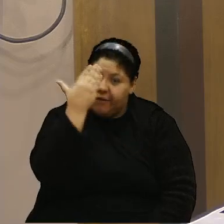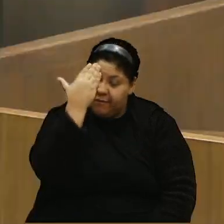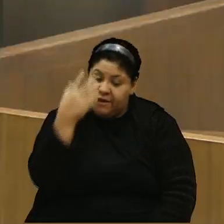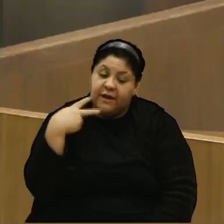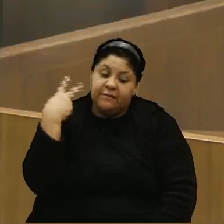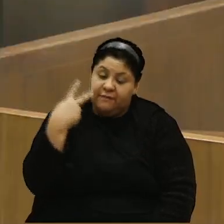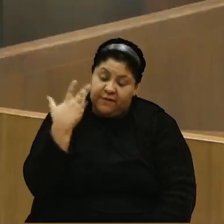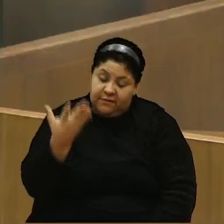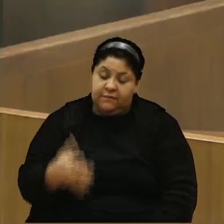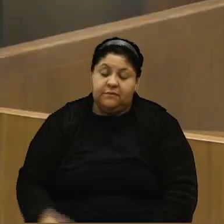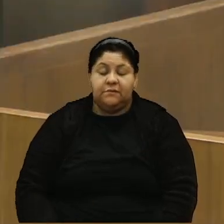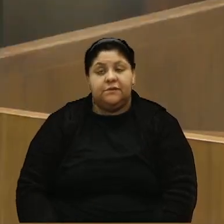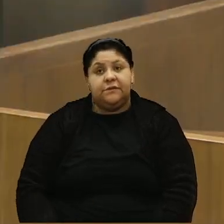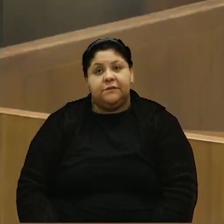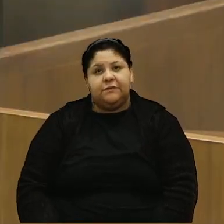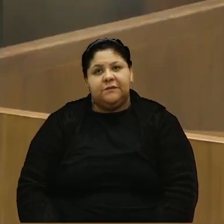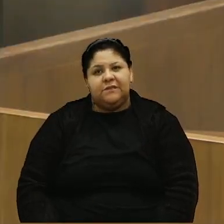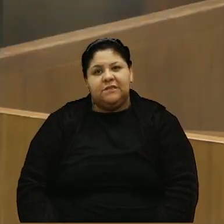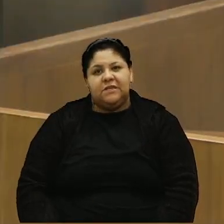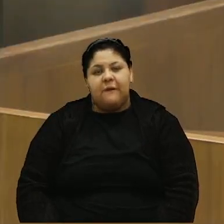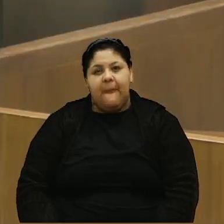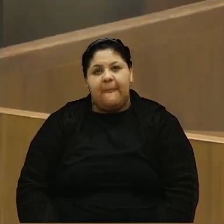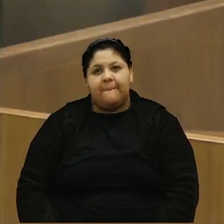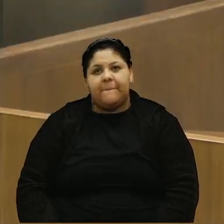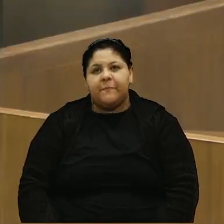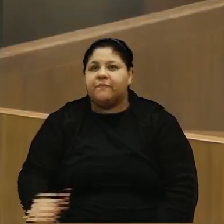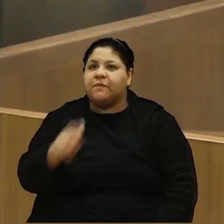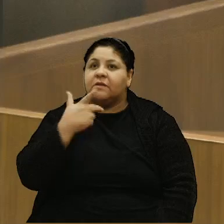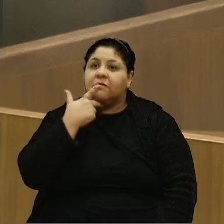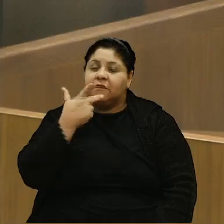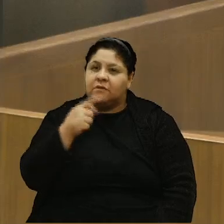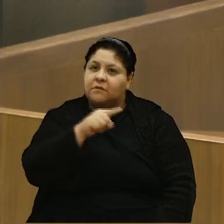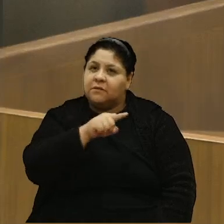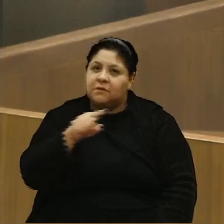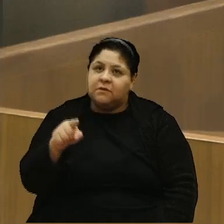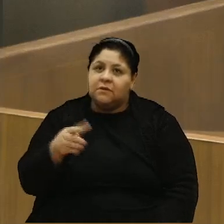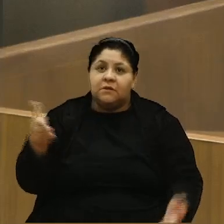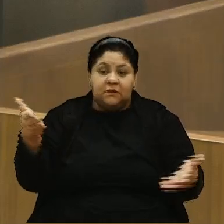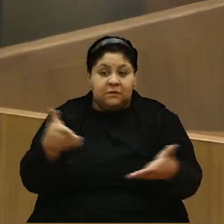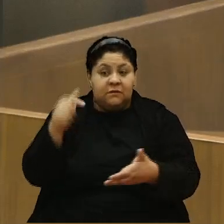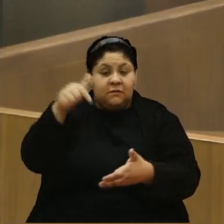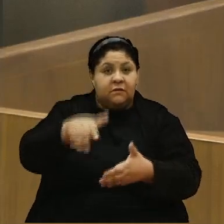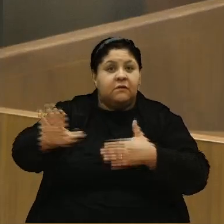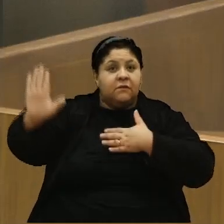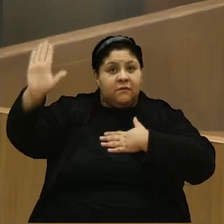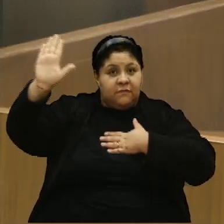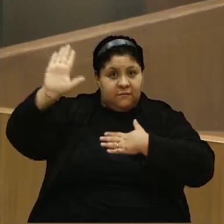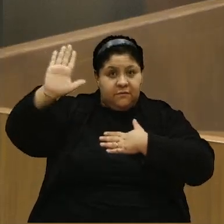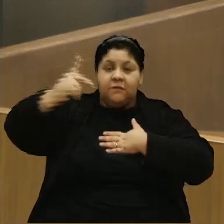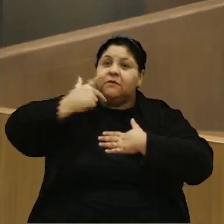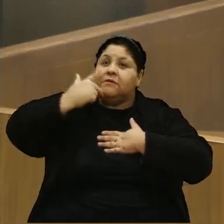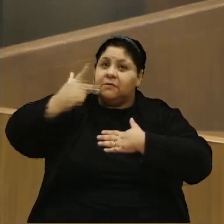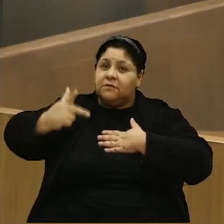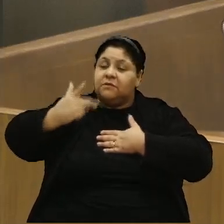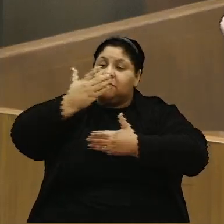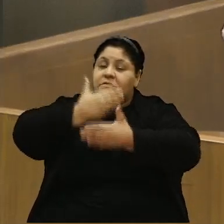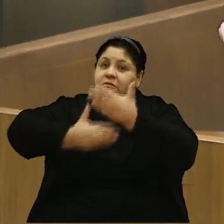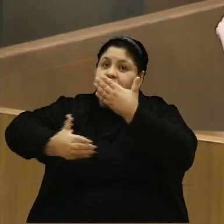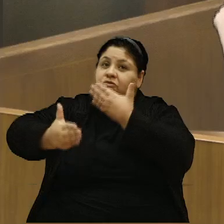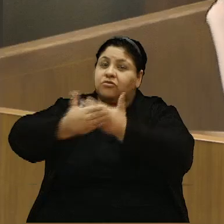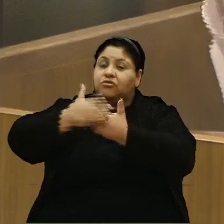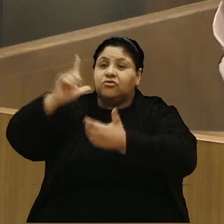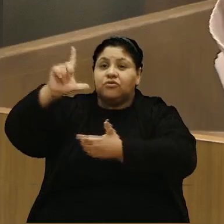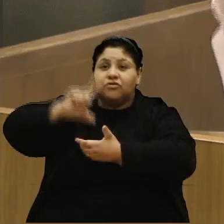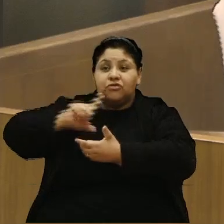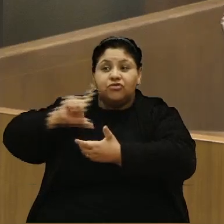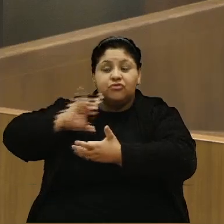vereador. Obrigado, vereador Pedro. E falar para o senhor, mas dessas promessas que estamos falando, são todas que deveriam